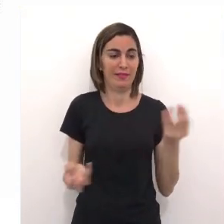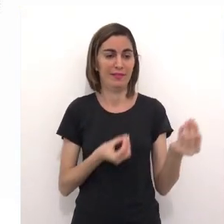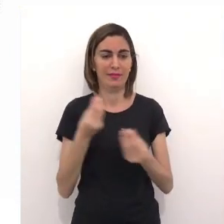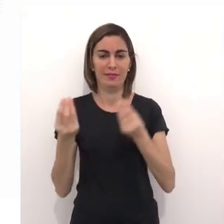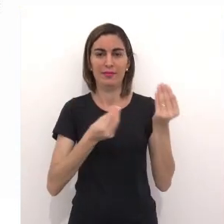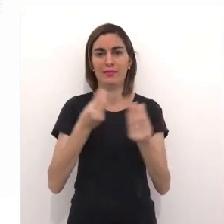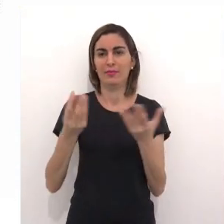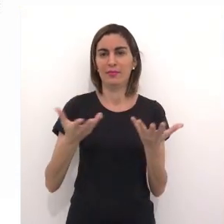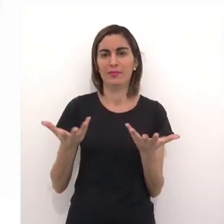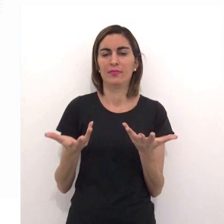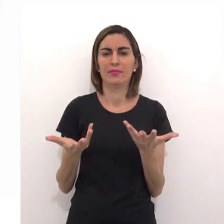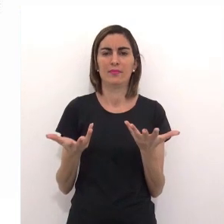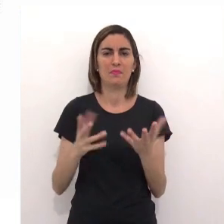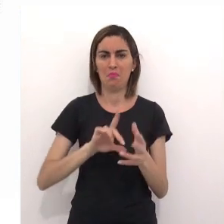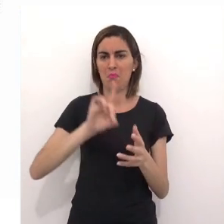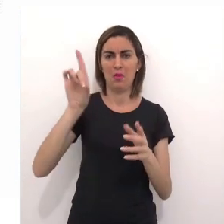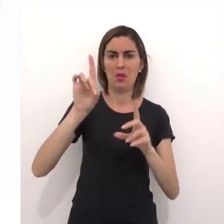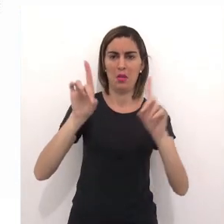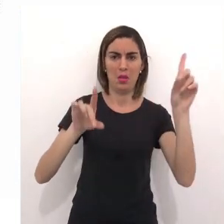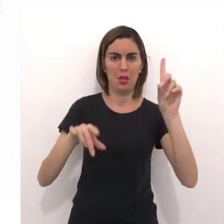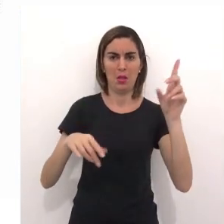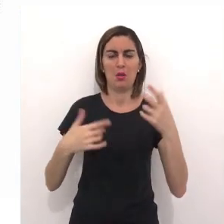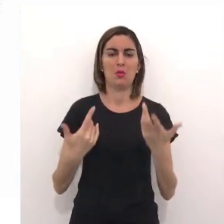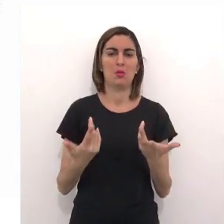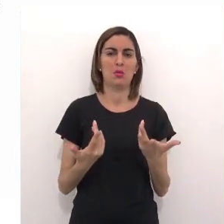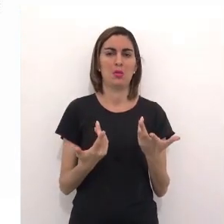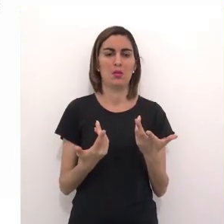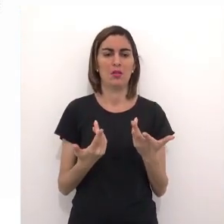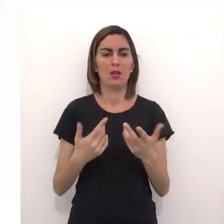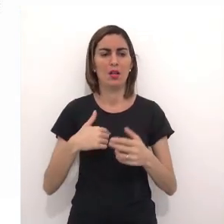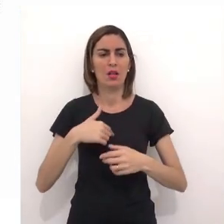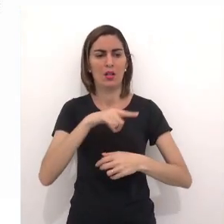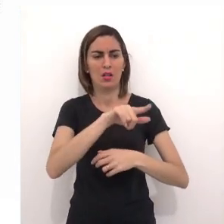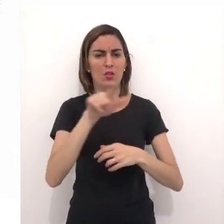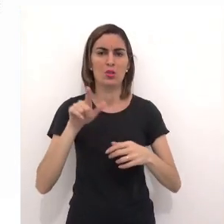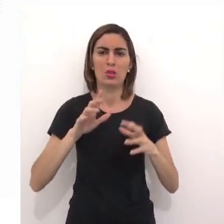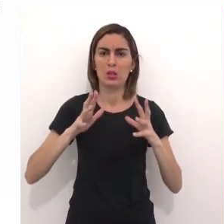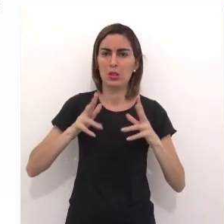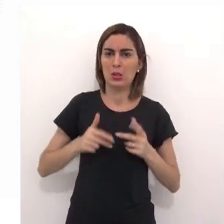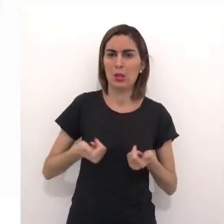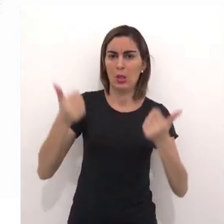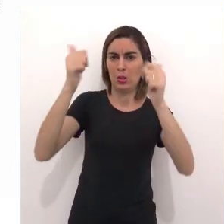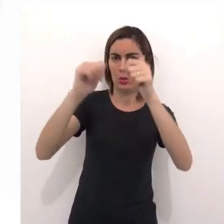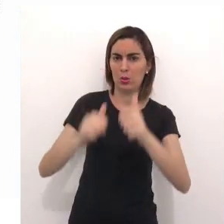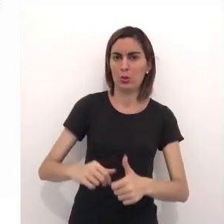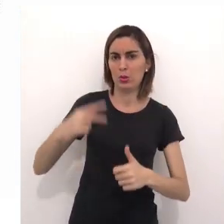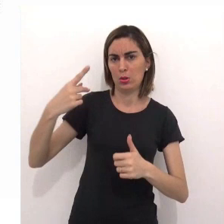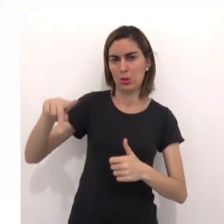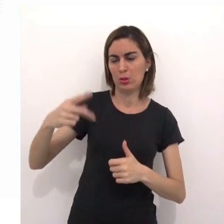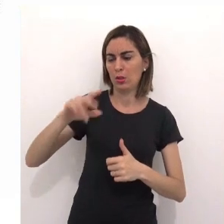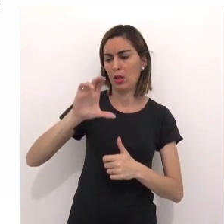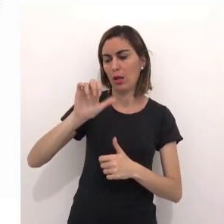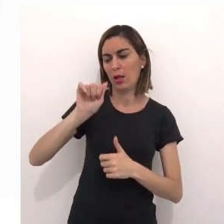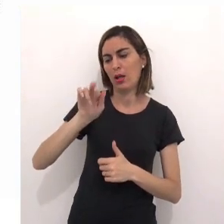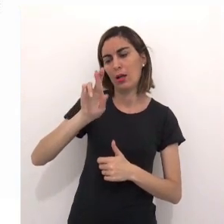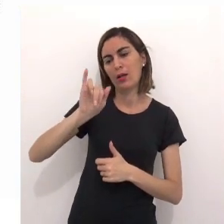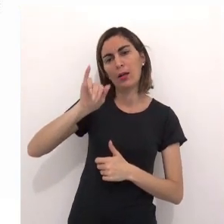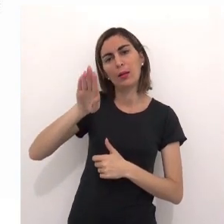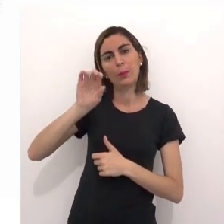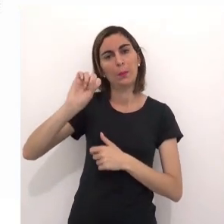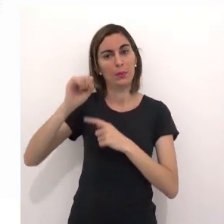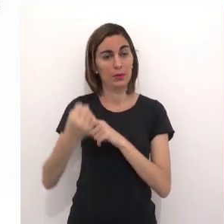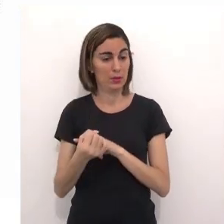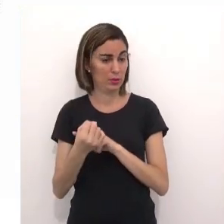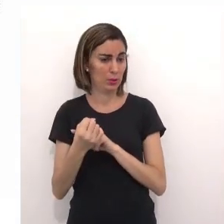como Deus era o seu ídolo e santos os seus caraíbas. Quando